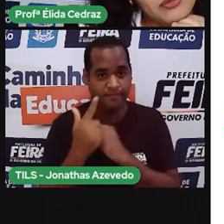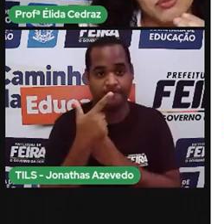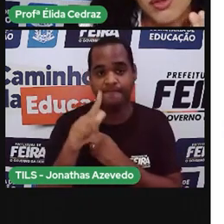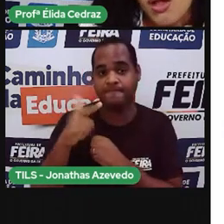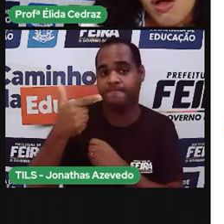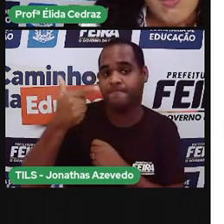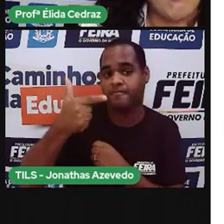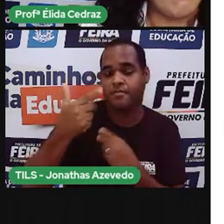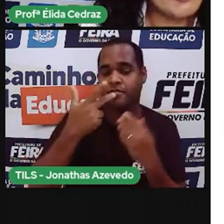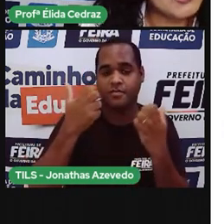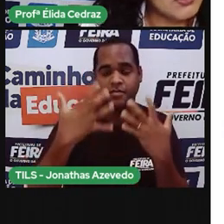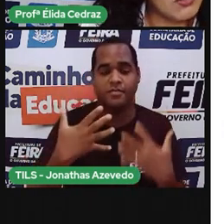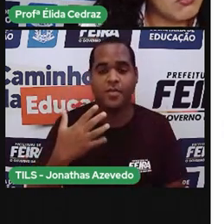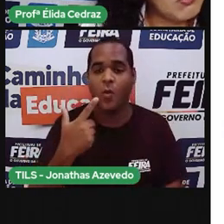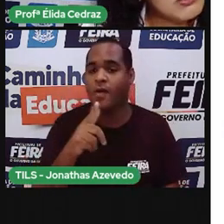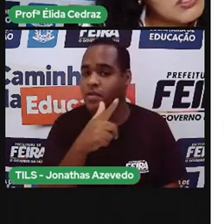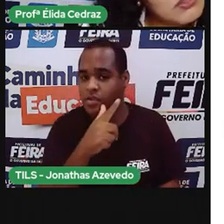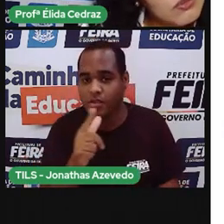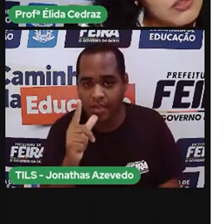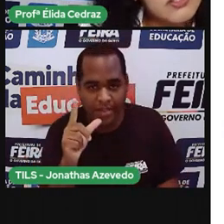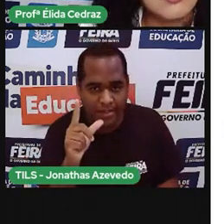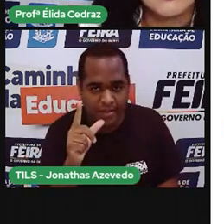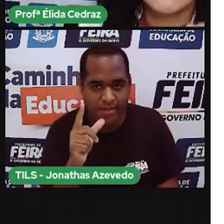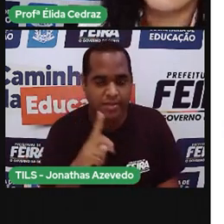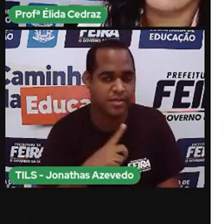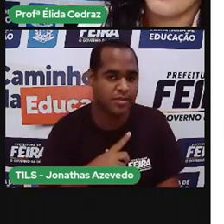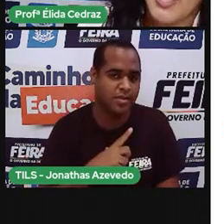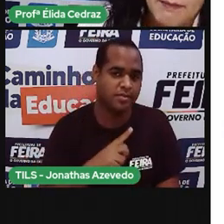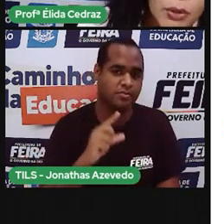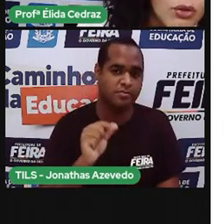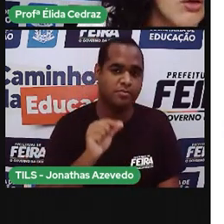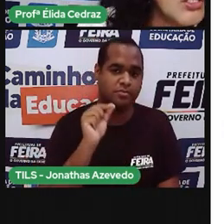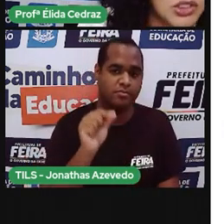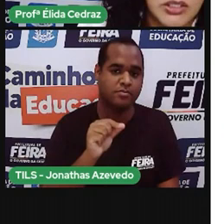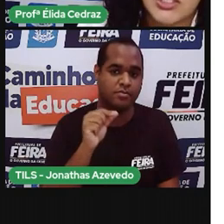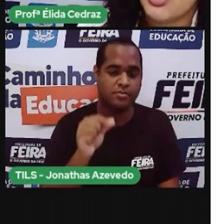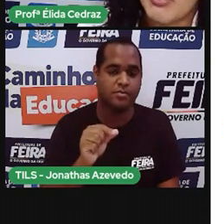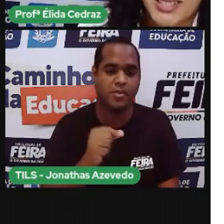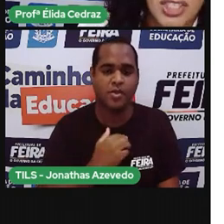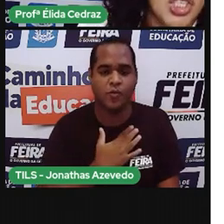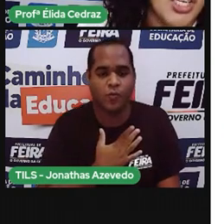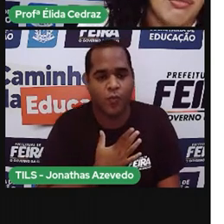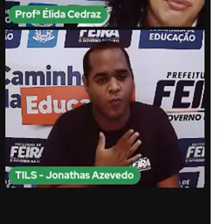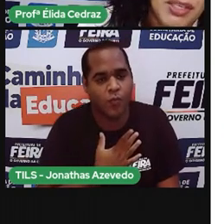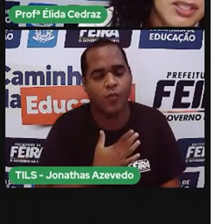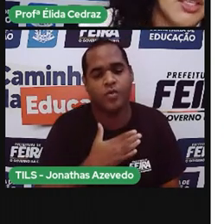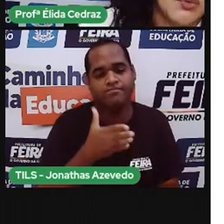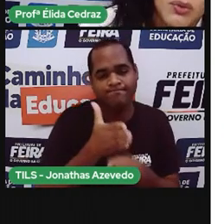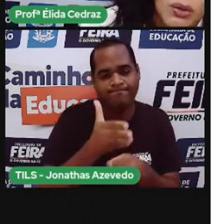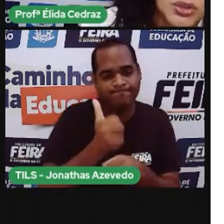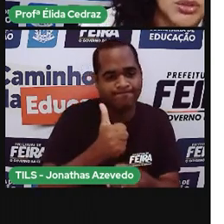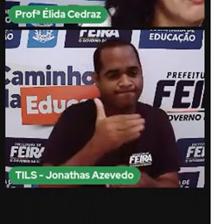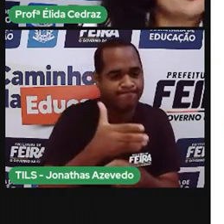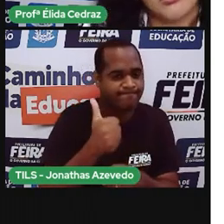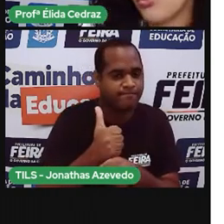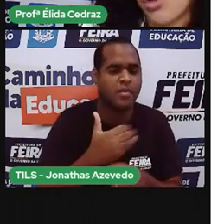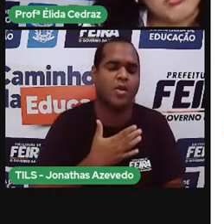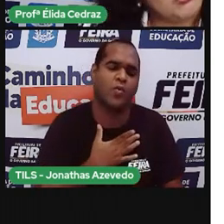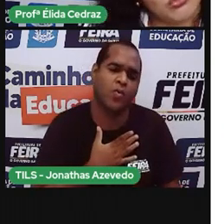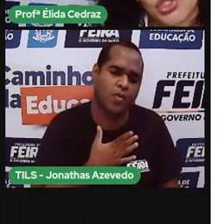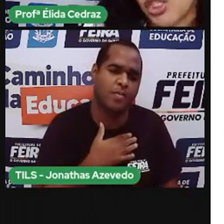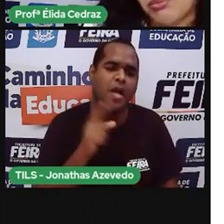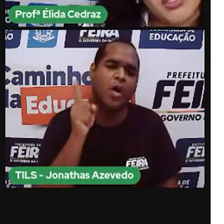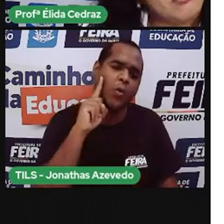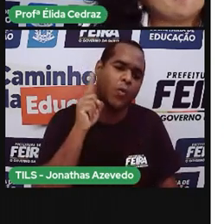de Beto? Olha só quantas coisas. Eu gosto assim de batatinha frita, eu gosto, mas eu não